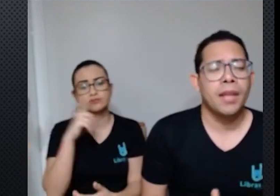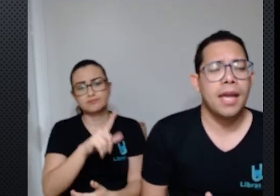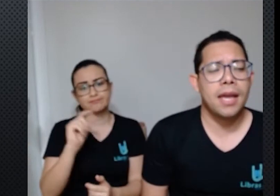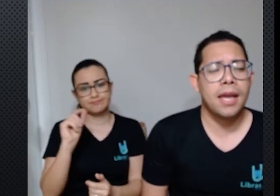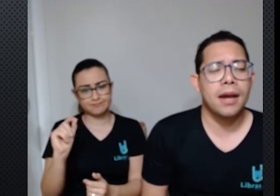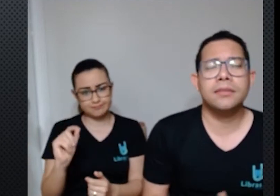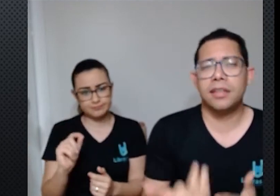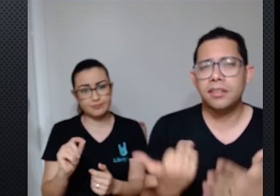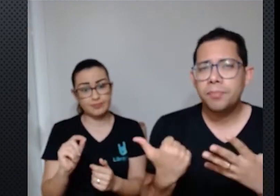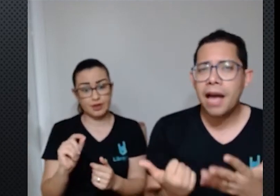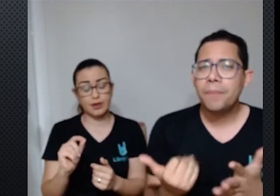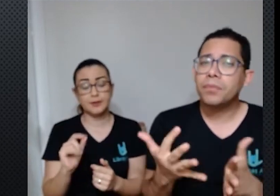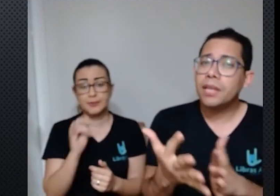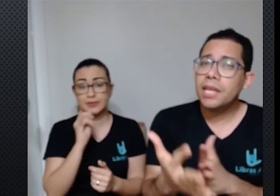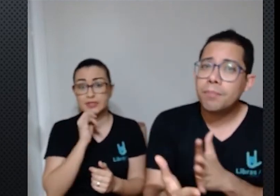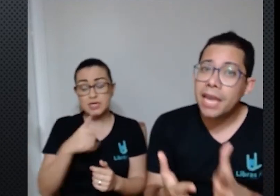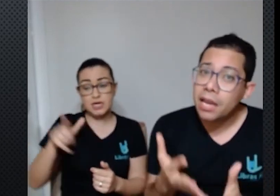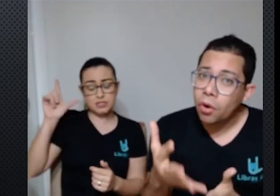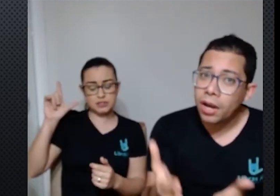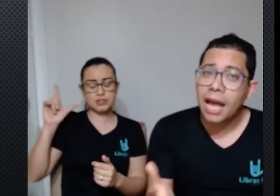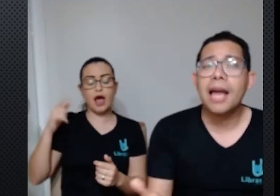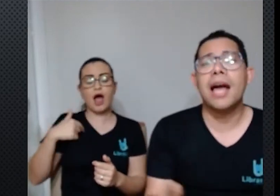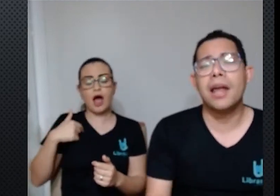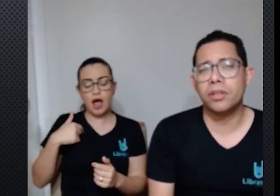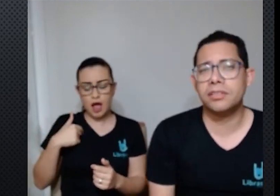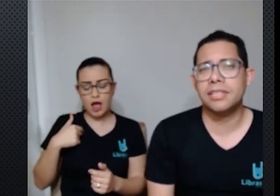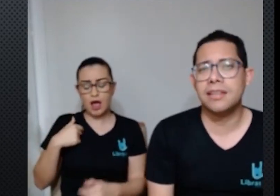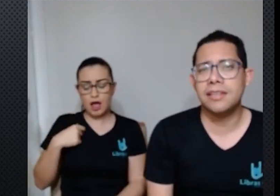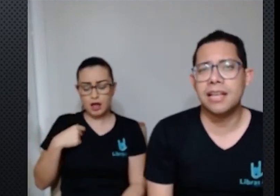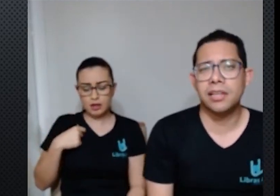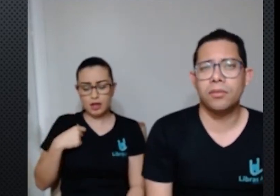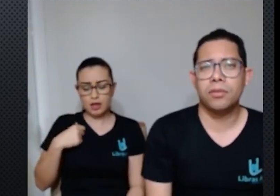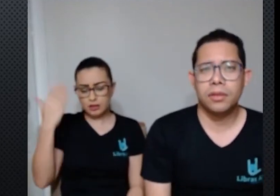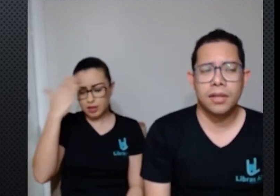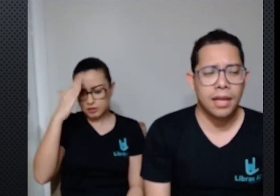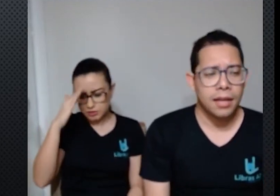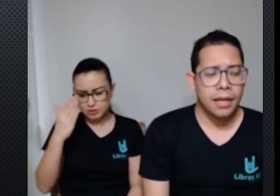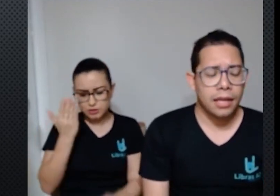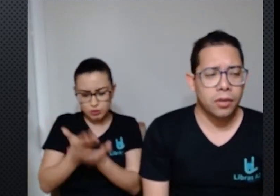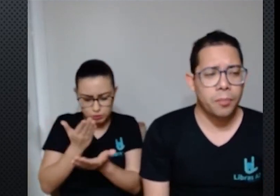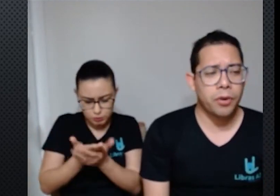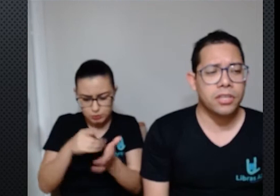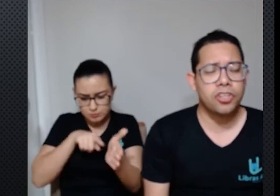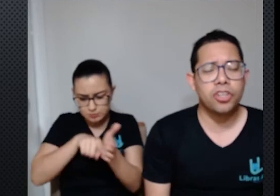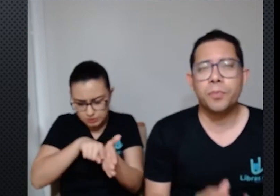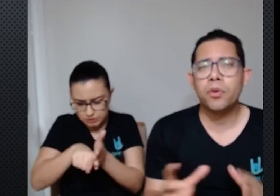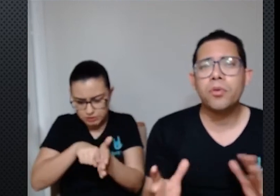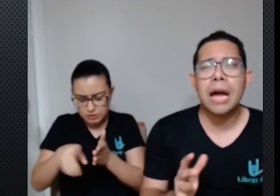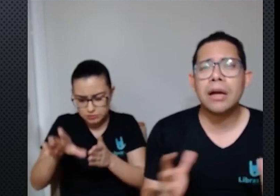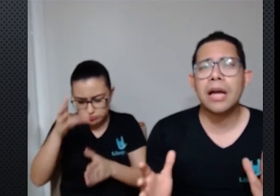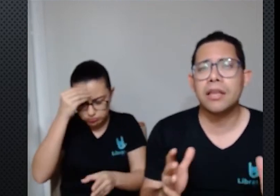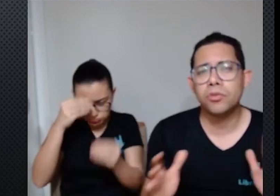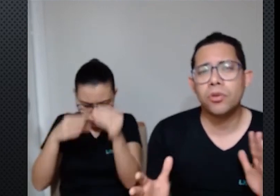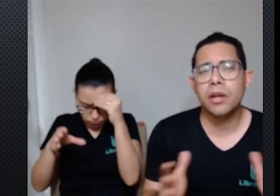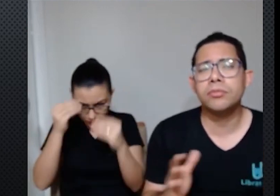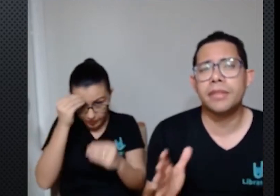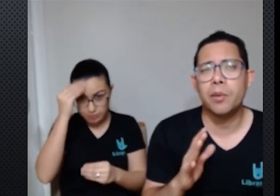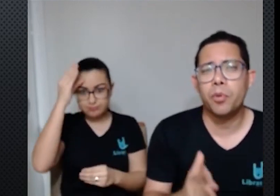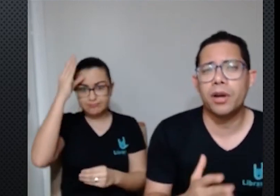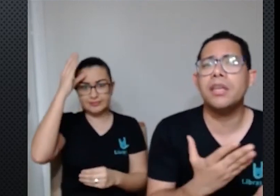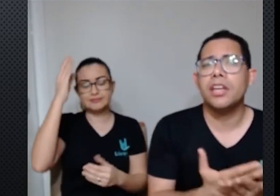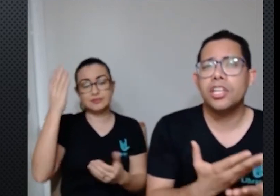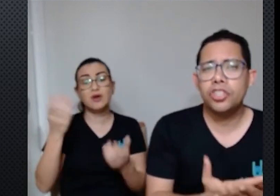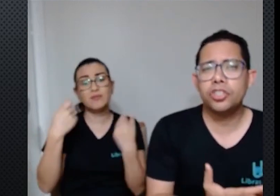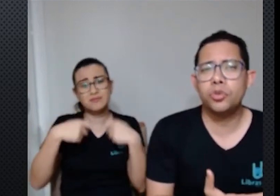conseguir antecipar e melhorar a nossa sinalização, né? Então é importante a gente procurar escolher um